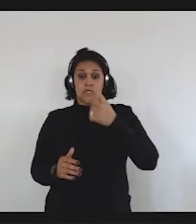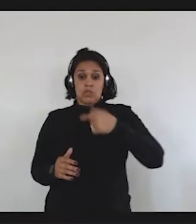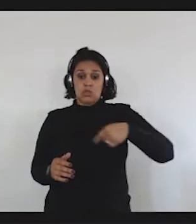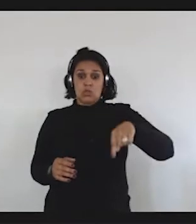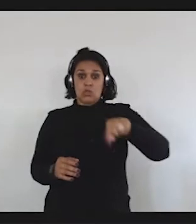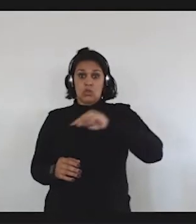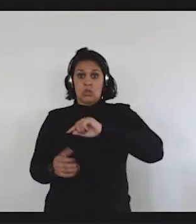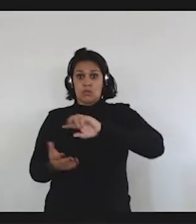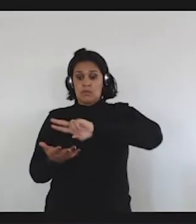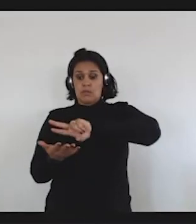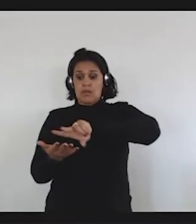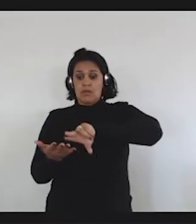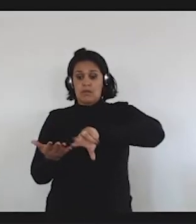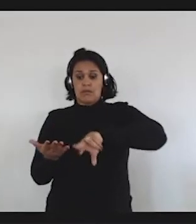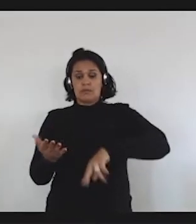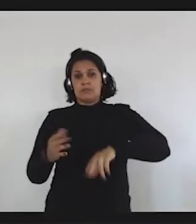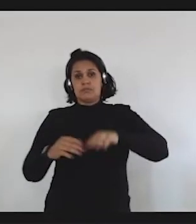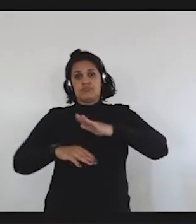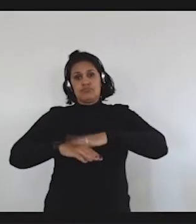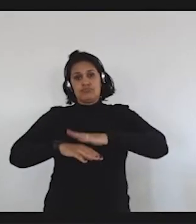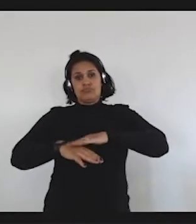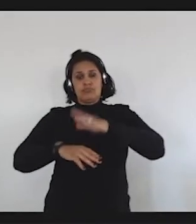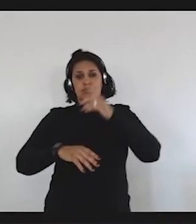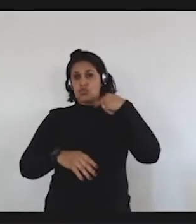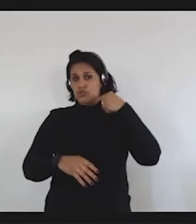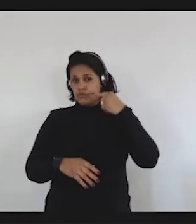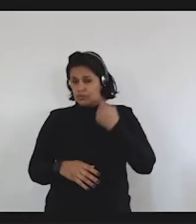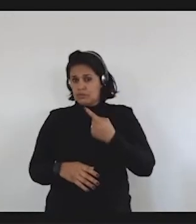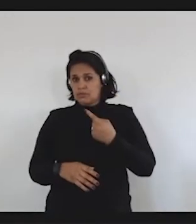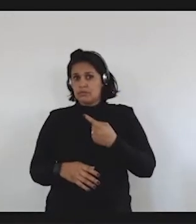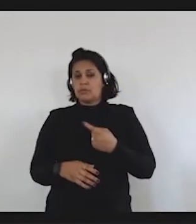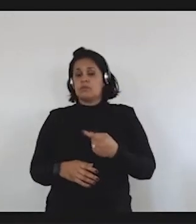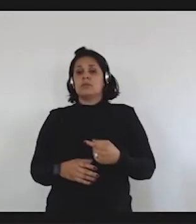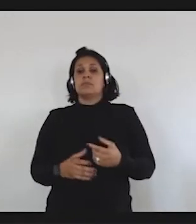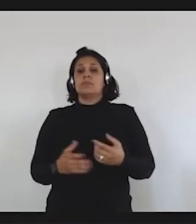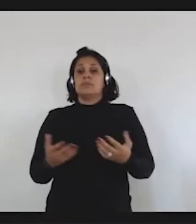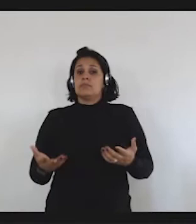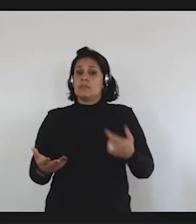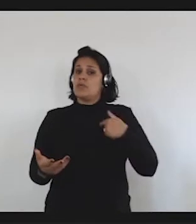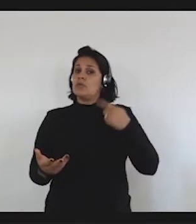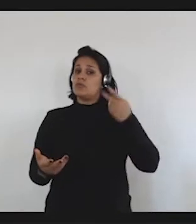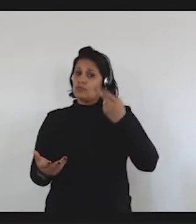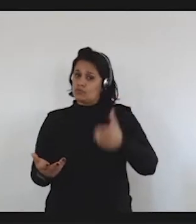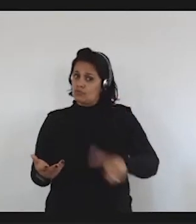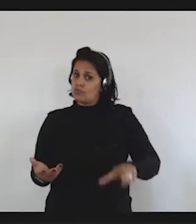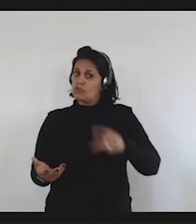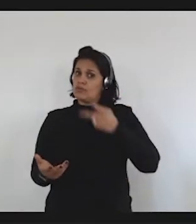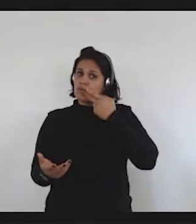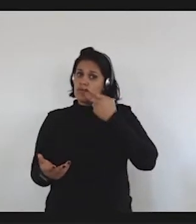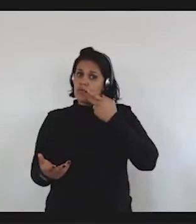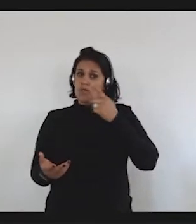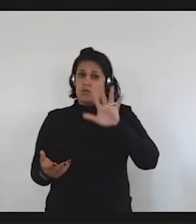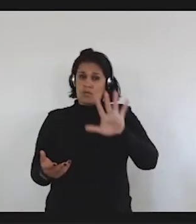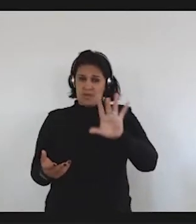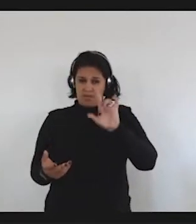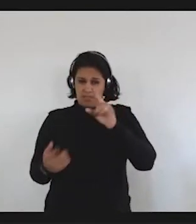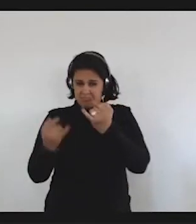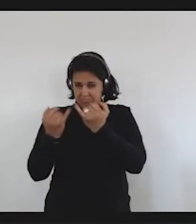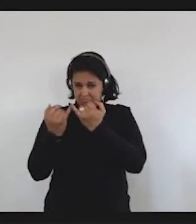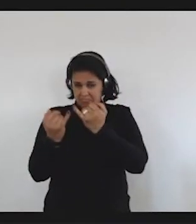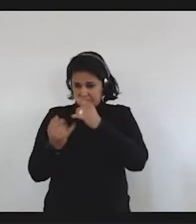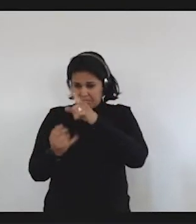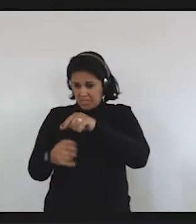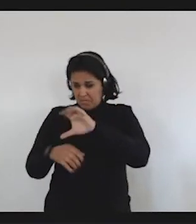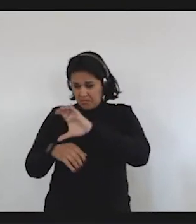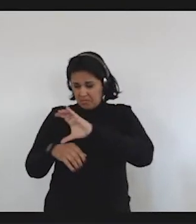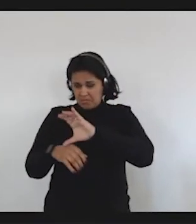uma forma muito clara, e eu volto a falar aqui, que não é por coincidência, a nossa Constituição lá